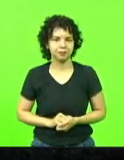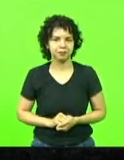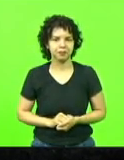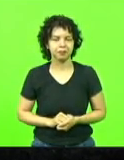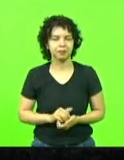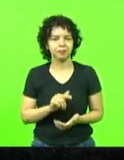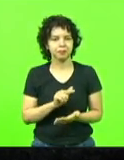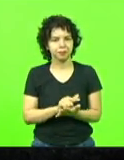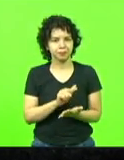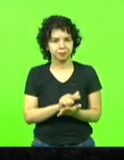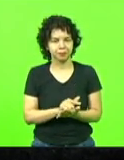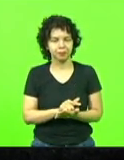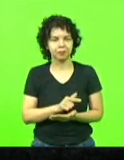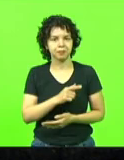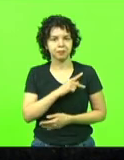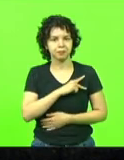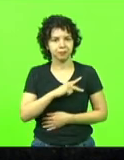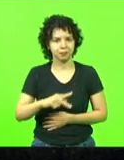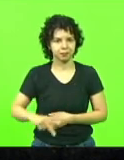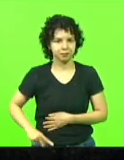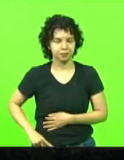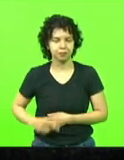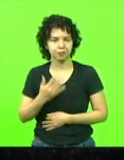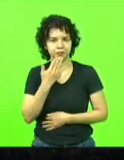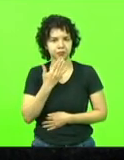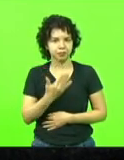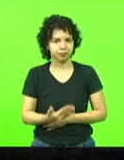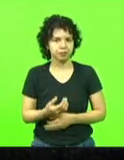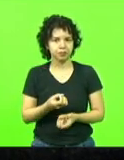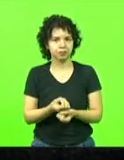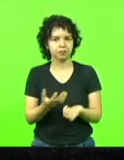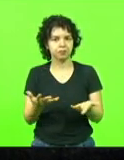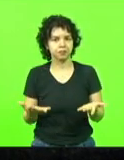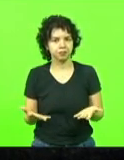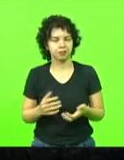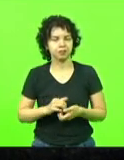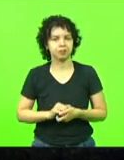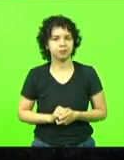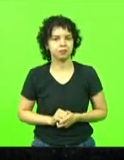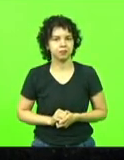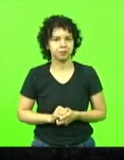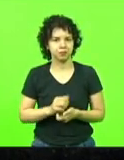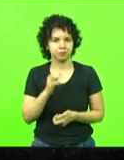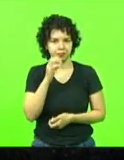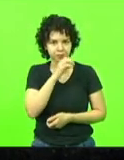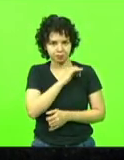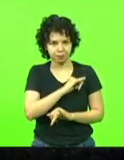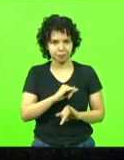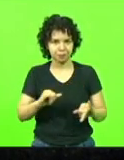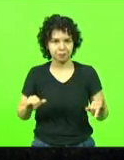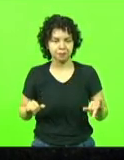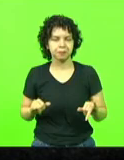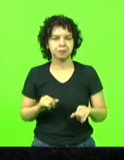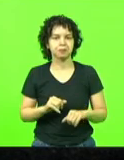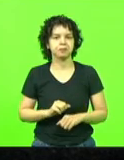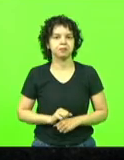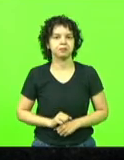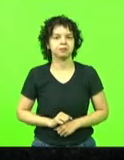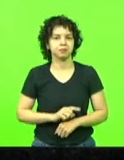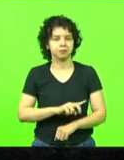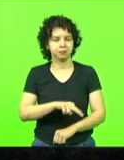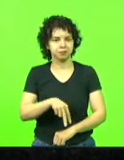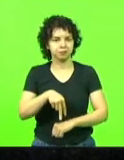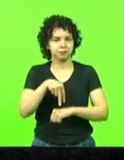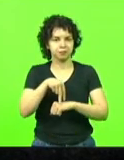Expediente. O senhor presidente solicitou que se procedesse à distribuição. Breves comunicações fizeram uso da